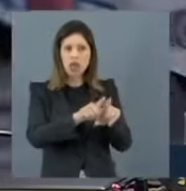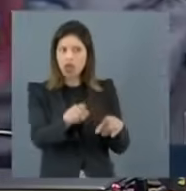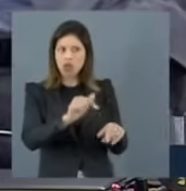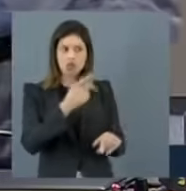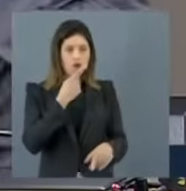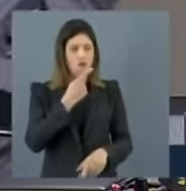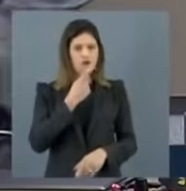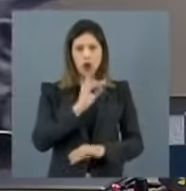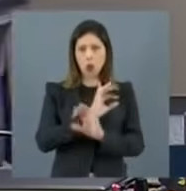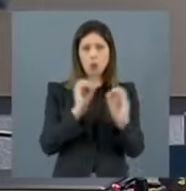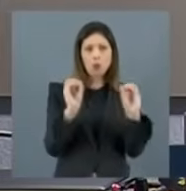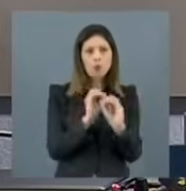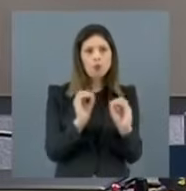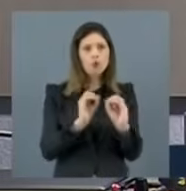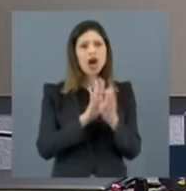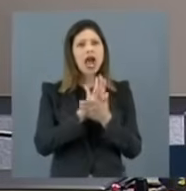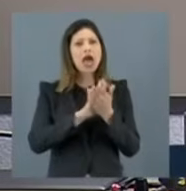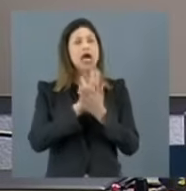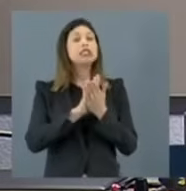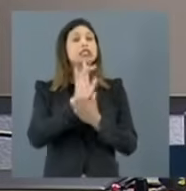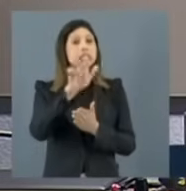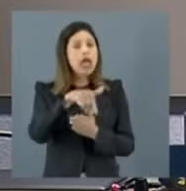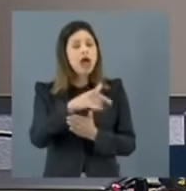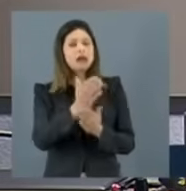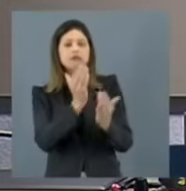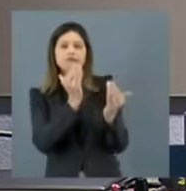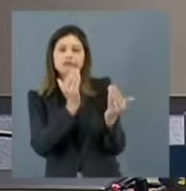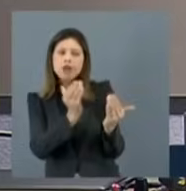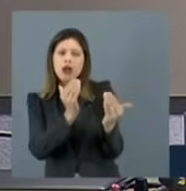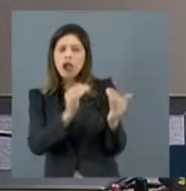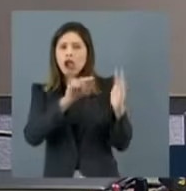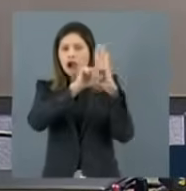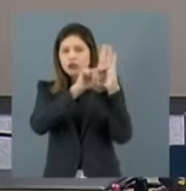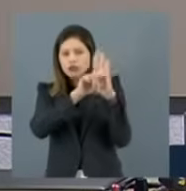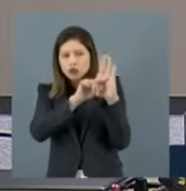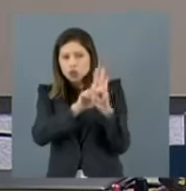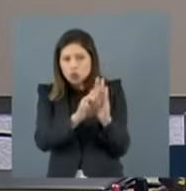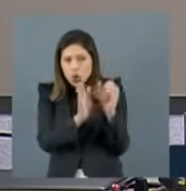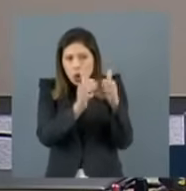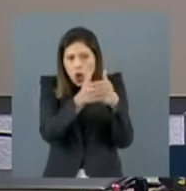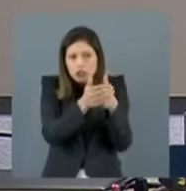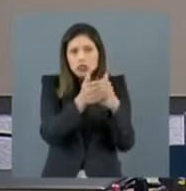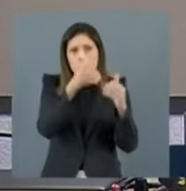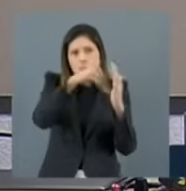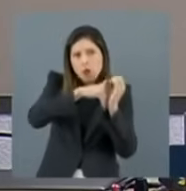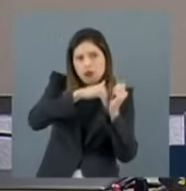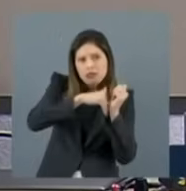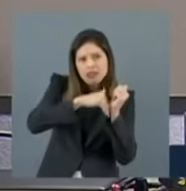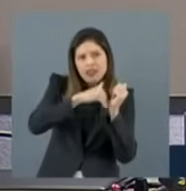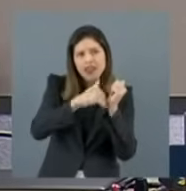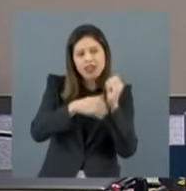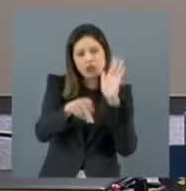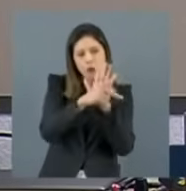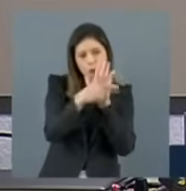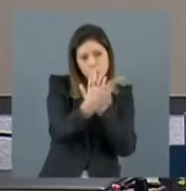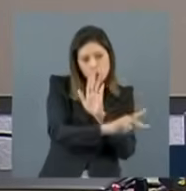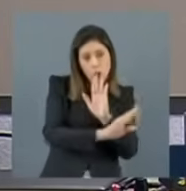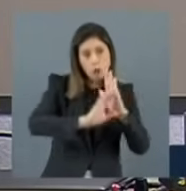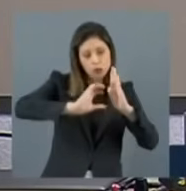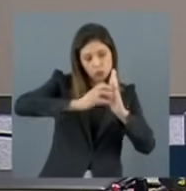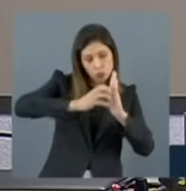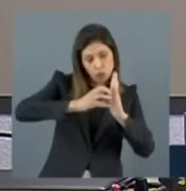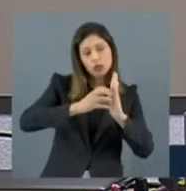nem destacou que era uma investigação interna de um partido, de um